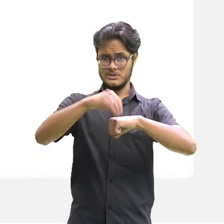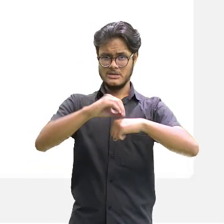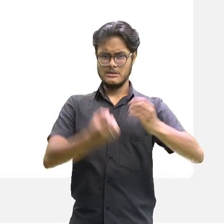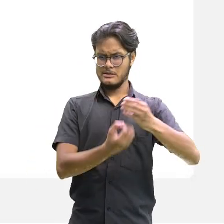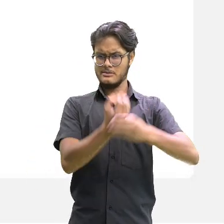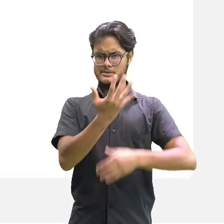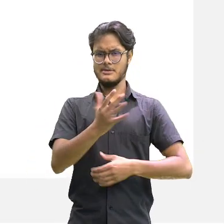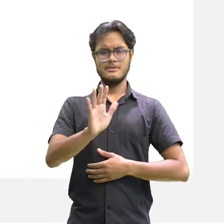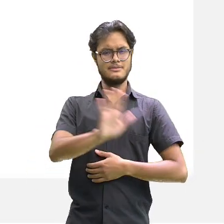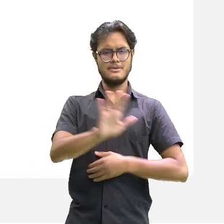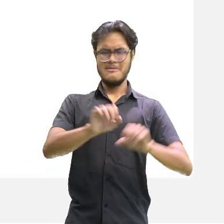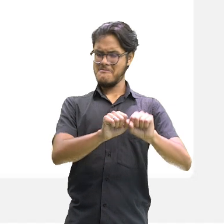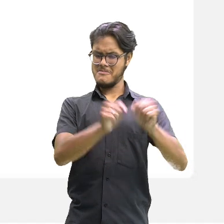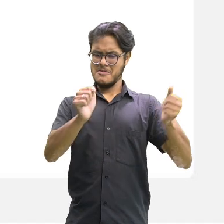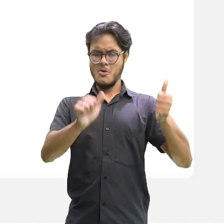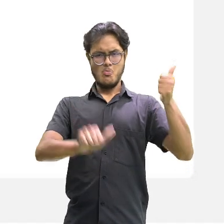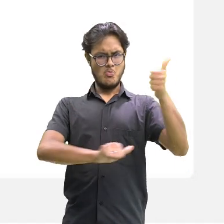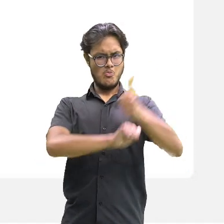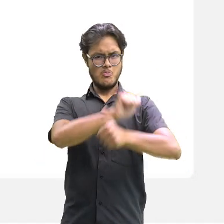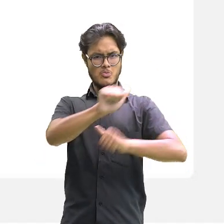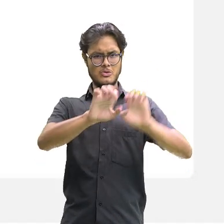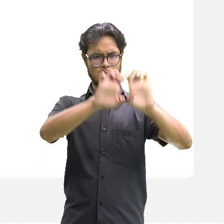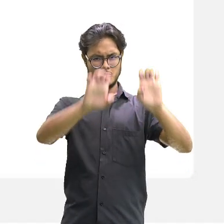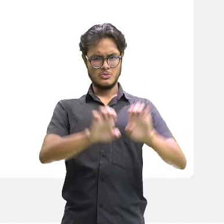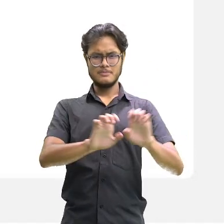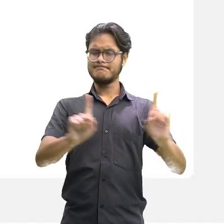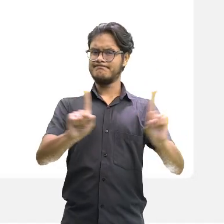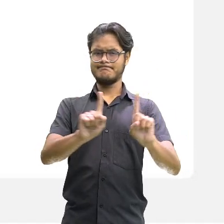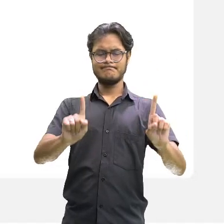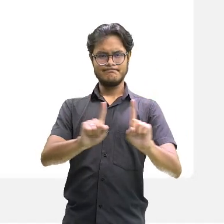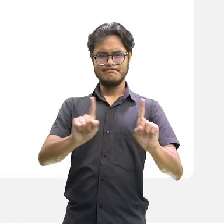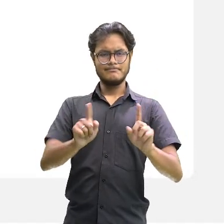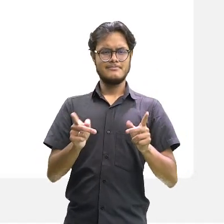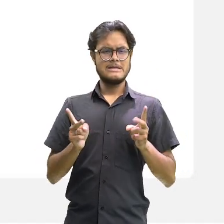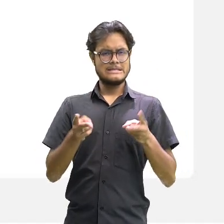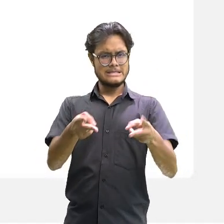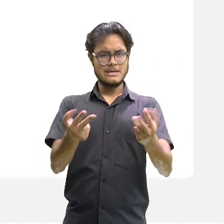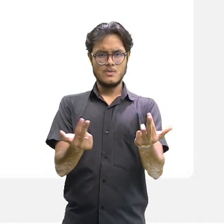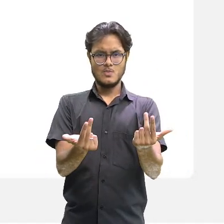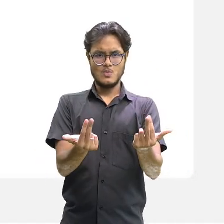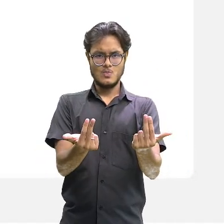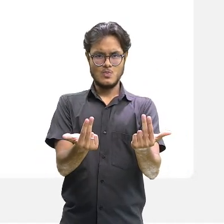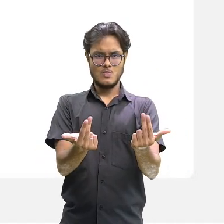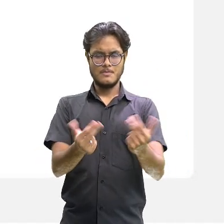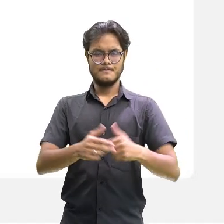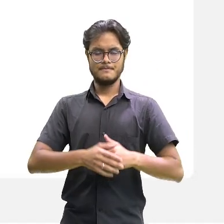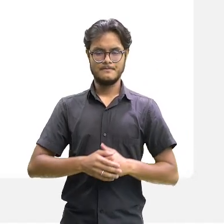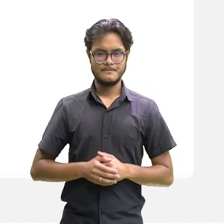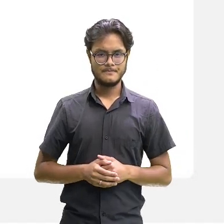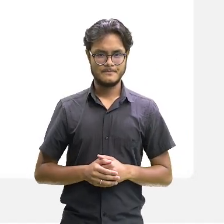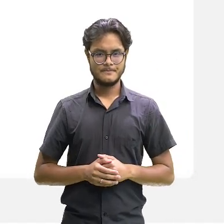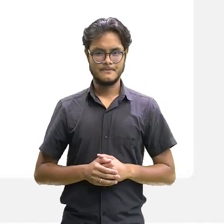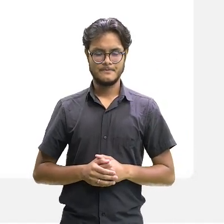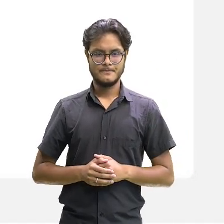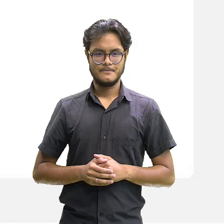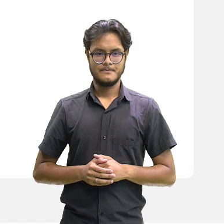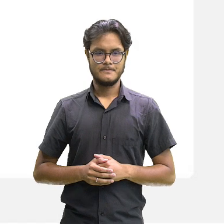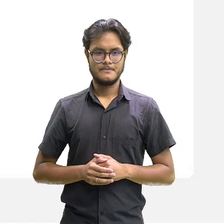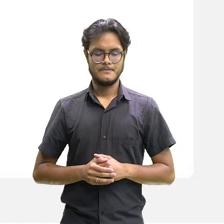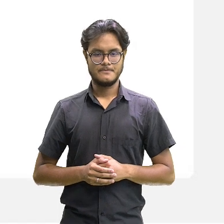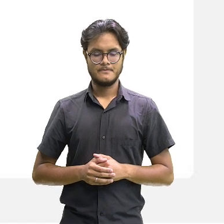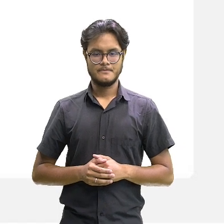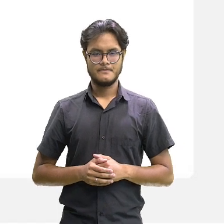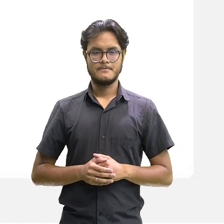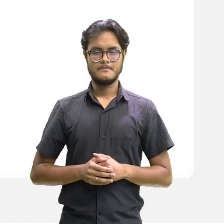criados, destruídos ou convertidos em outros átomos durante uma transformação química, Porque eu